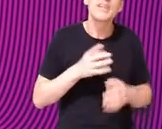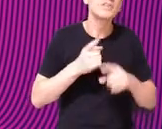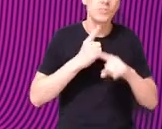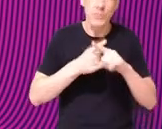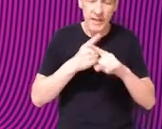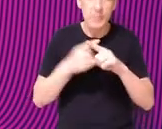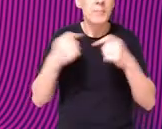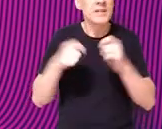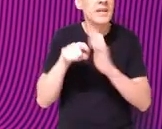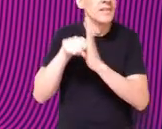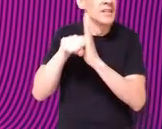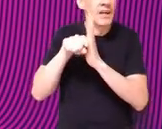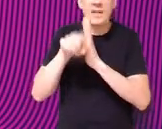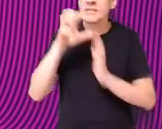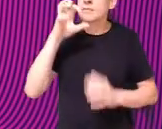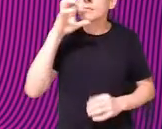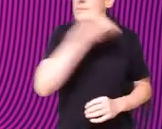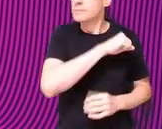rápido.